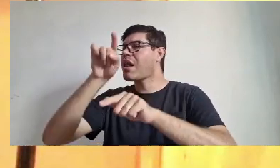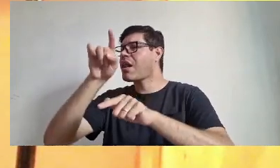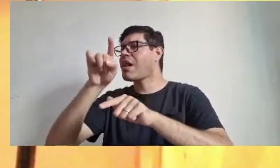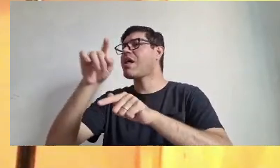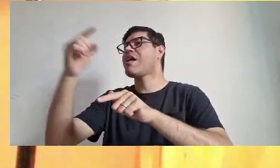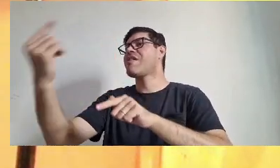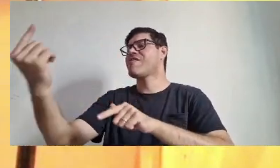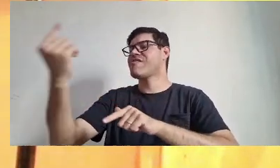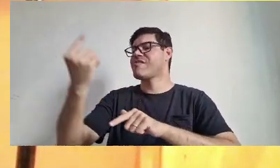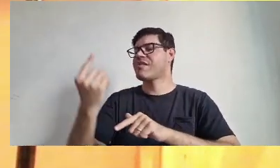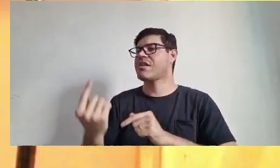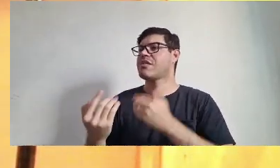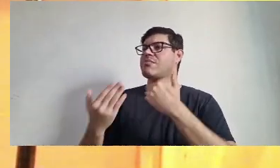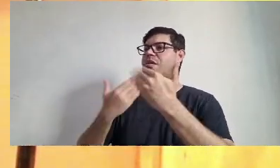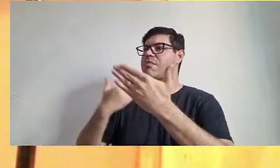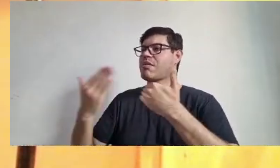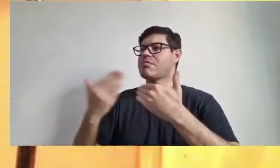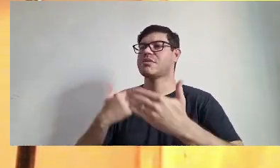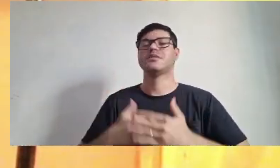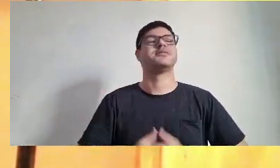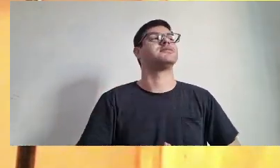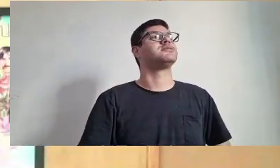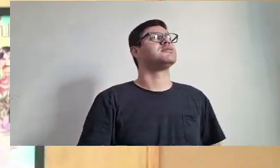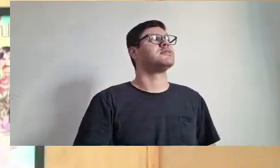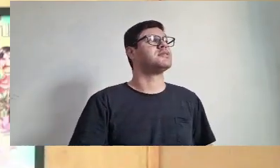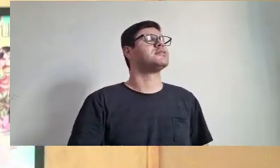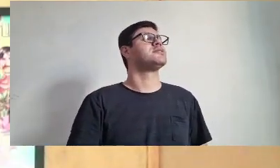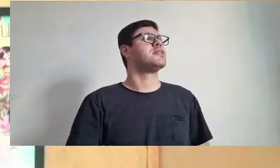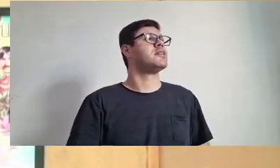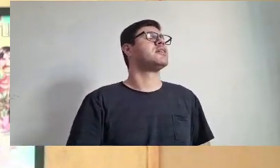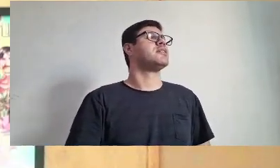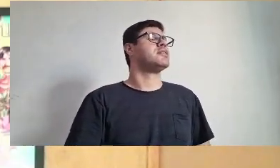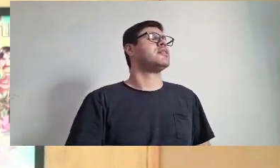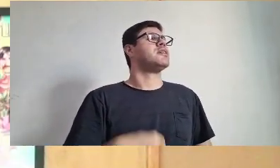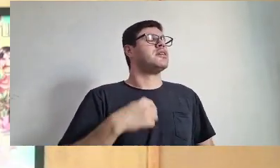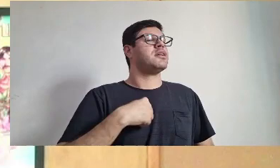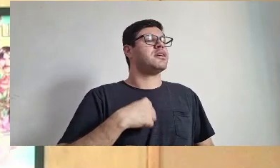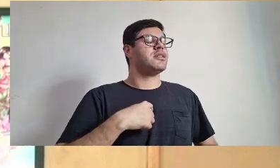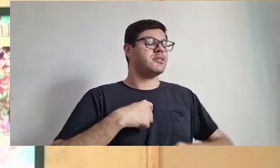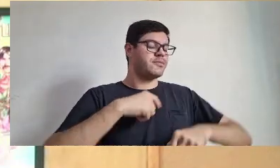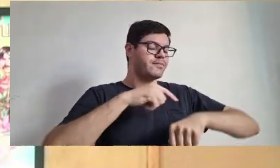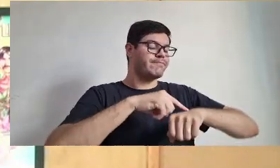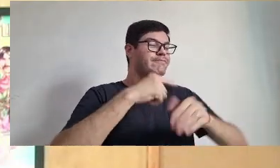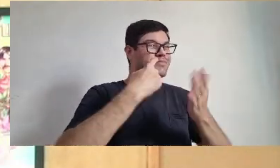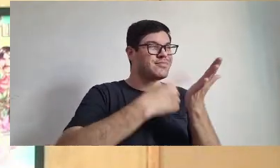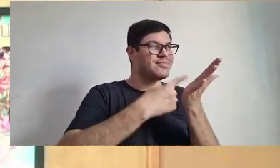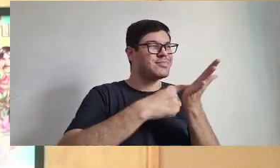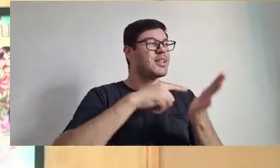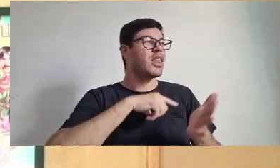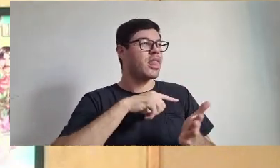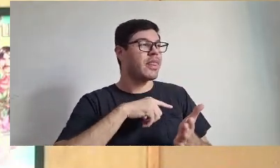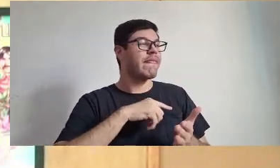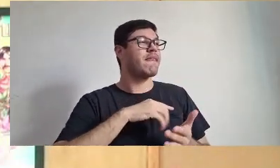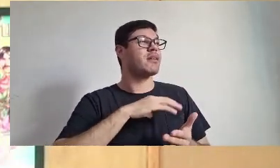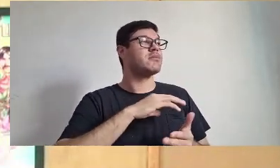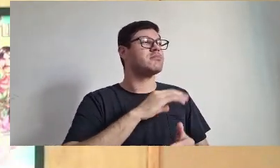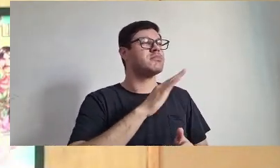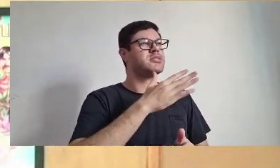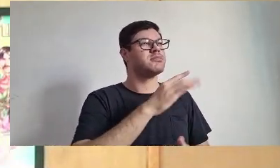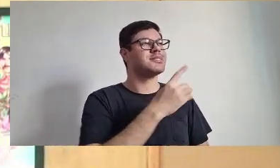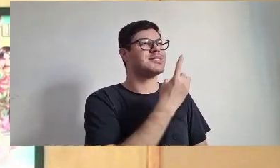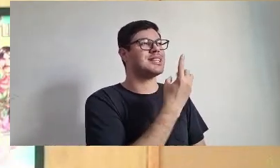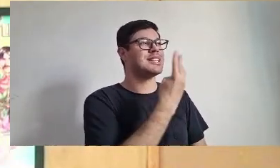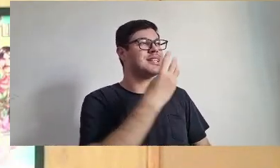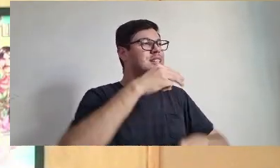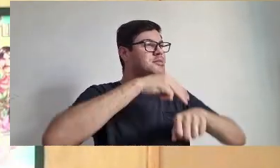atender. 11 horas. Já está na hora. Eu já tenho compromisso. Não, agora faltam 13 minutos para as 11 horas.